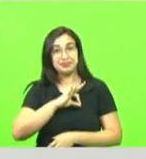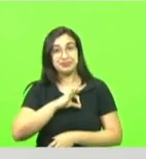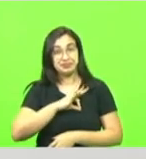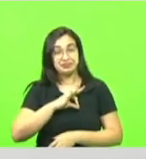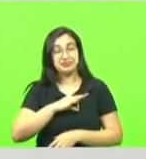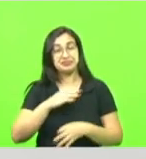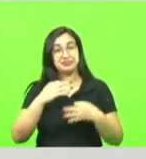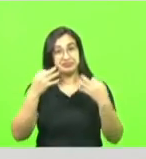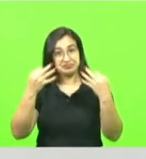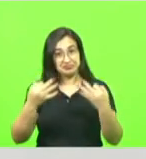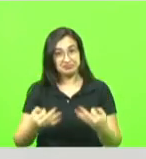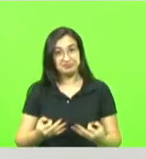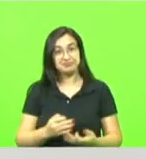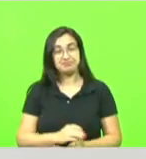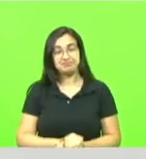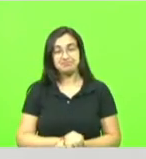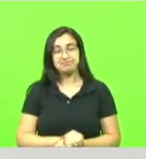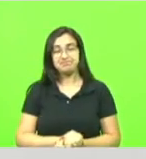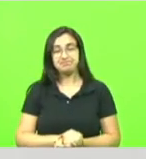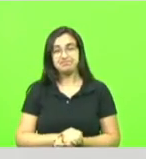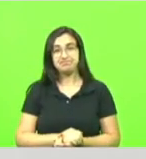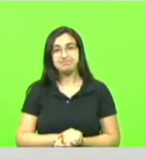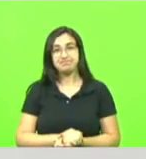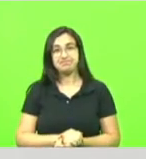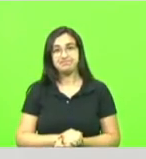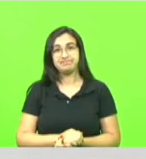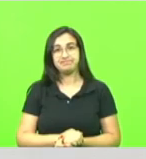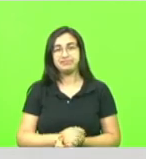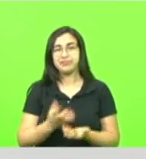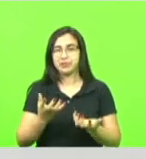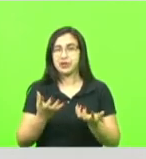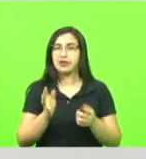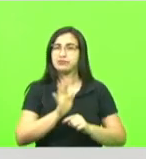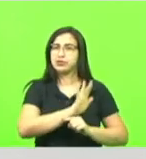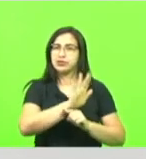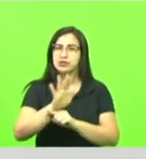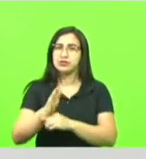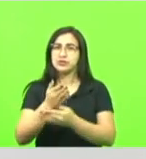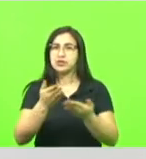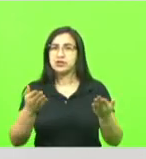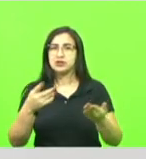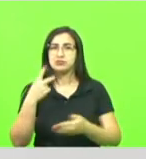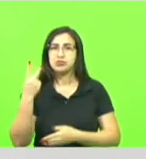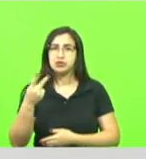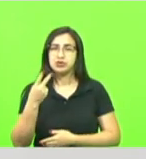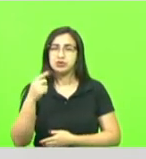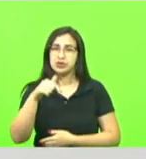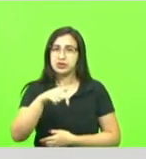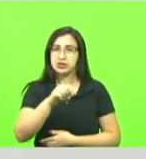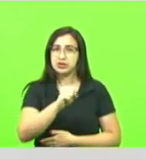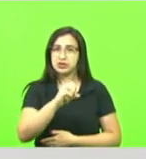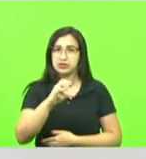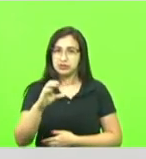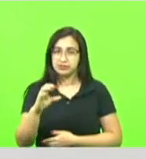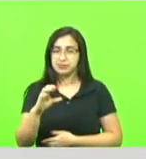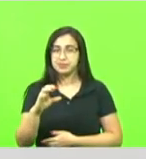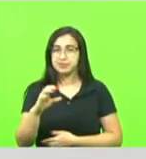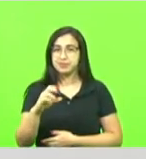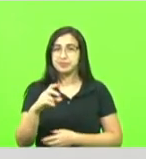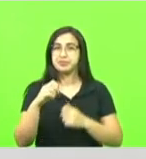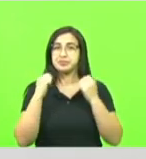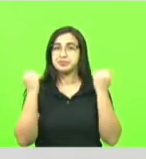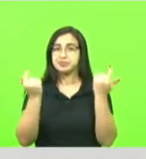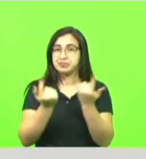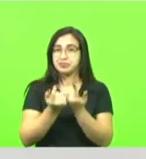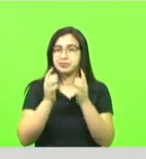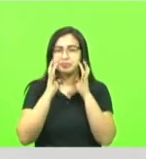policiais militares. Então, eu deixo essa fala buscando sensibilizar aos parlamentares desta casa que olhem com carinho aos